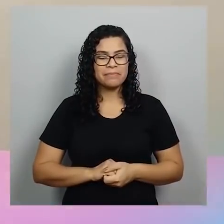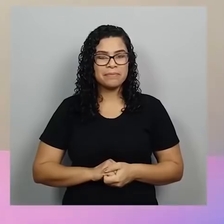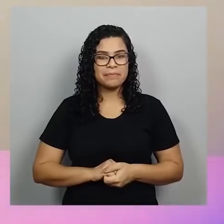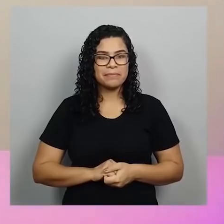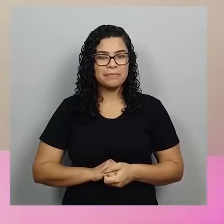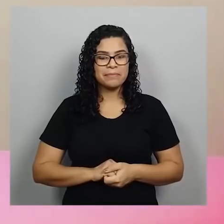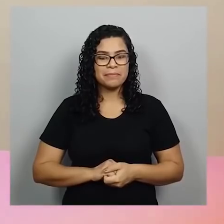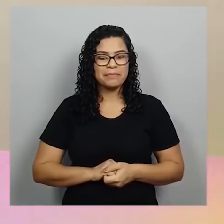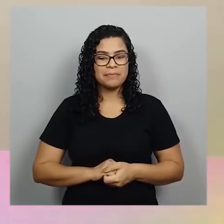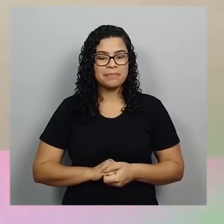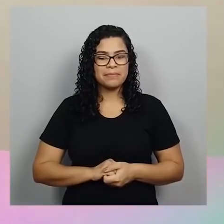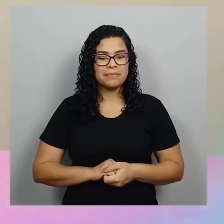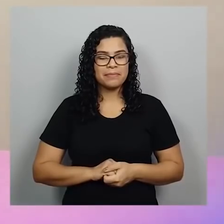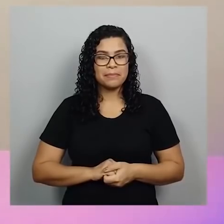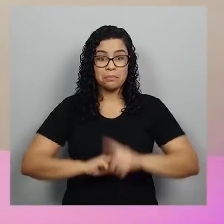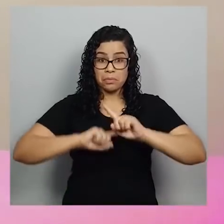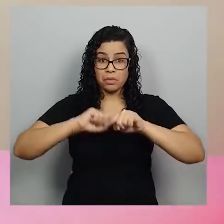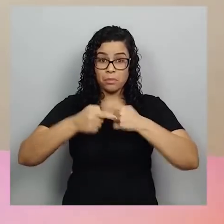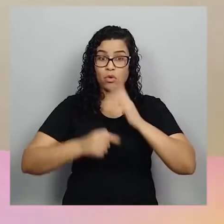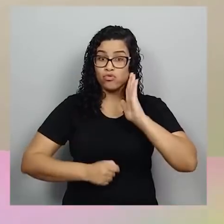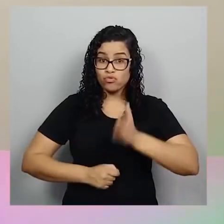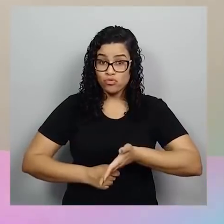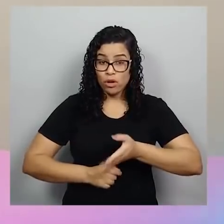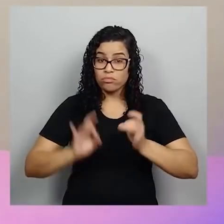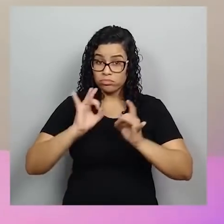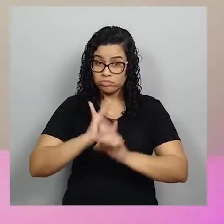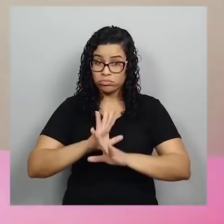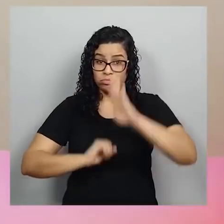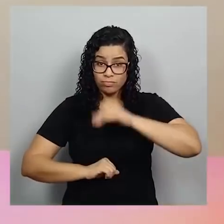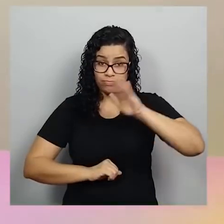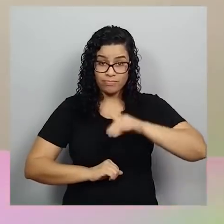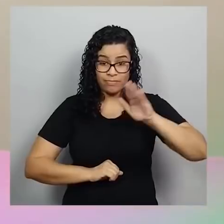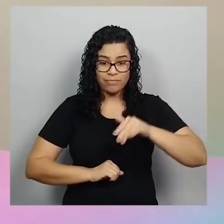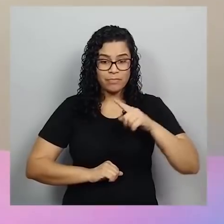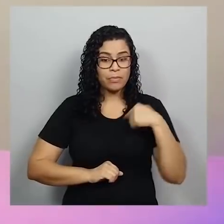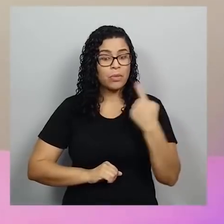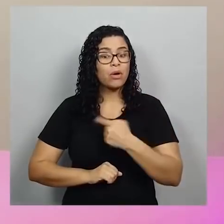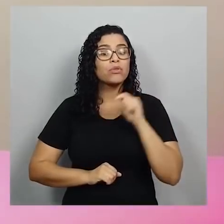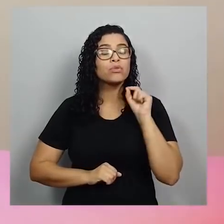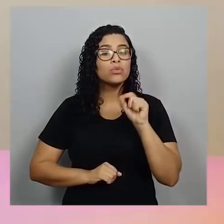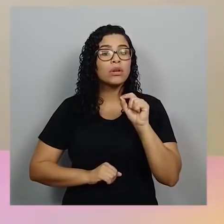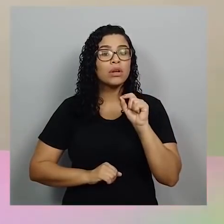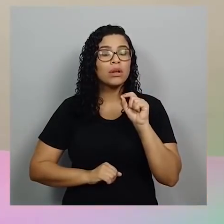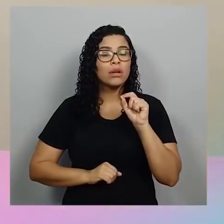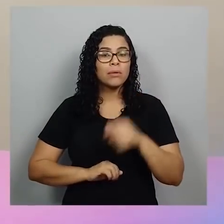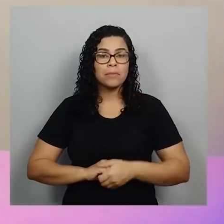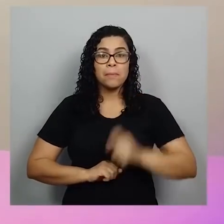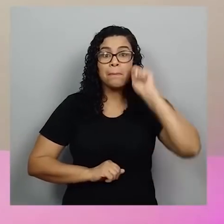Depois desse espaço todo colorido, nós vamos pintar